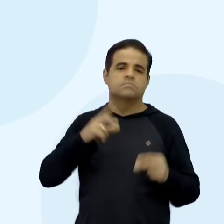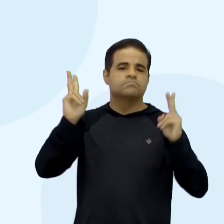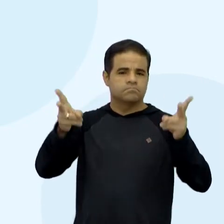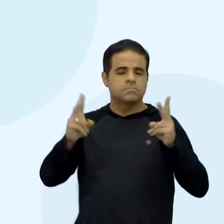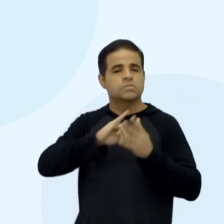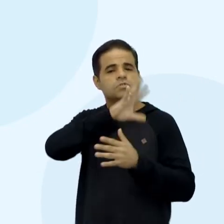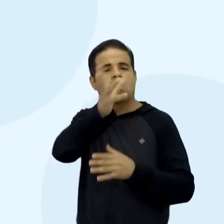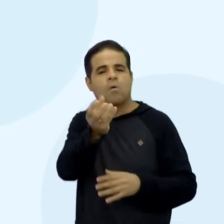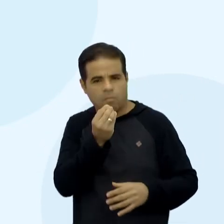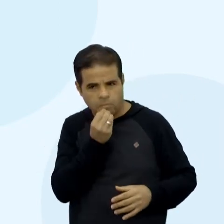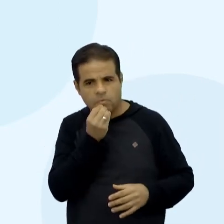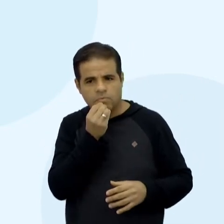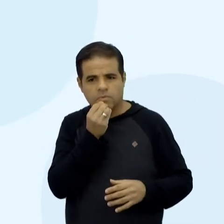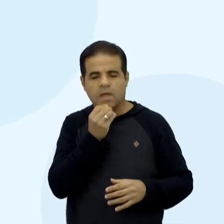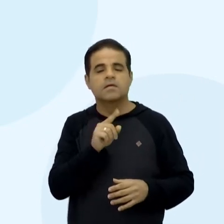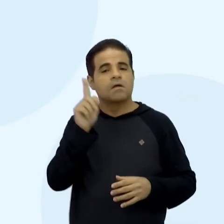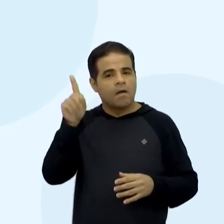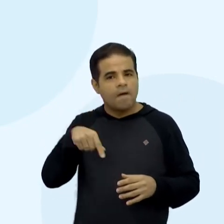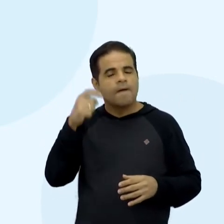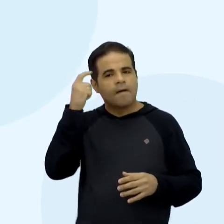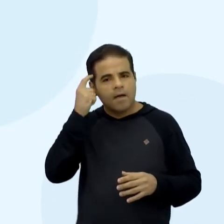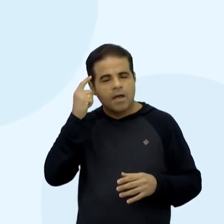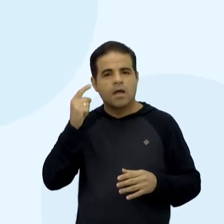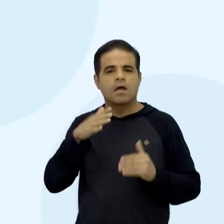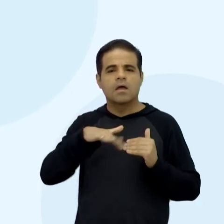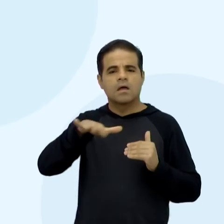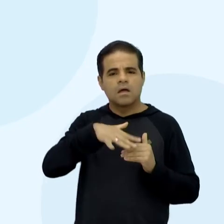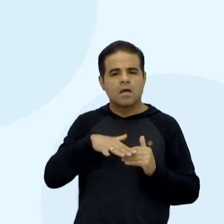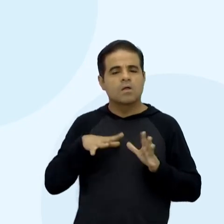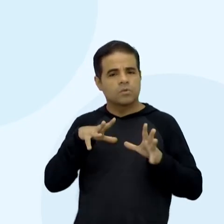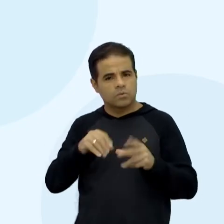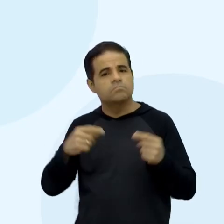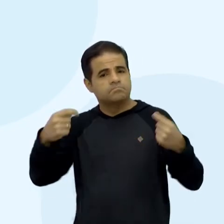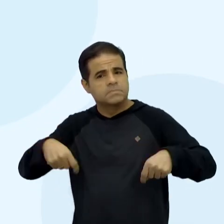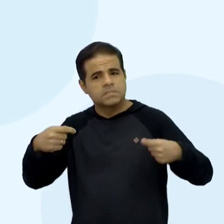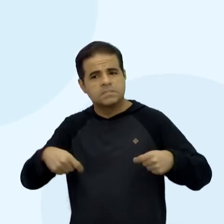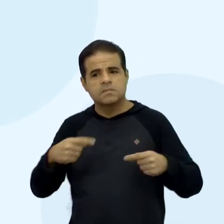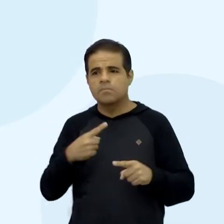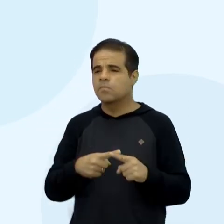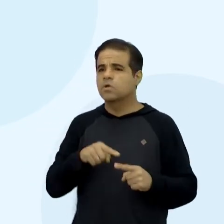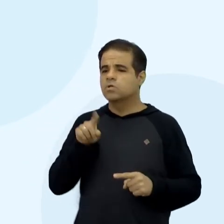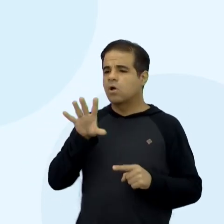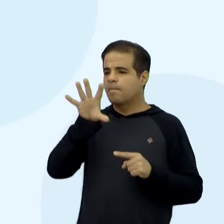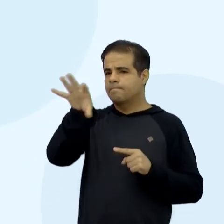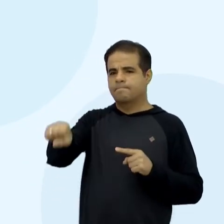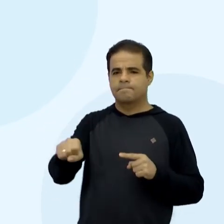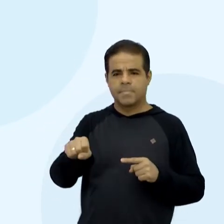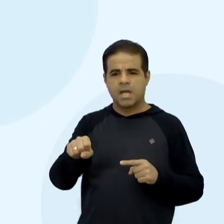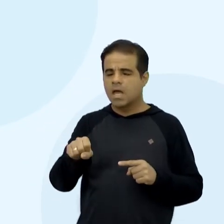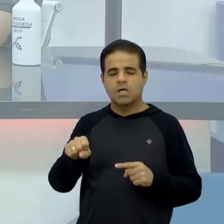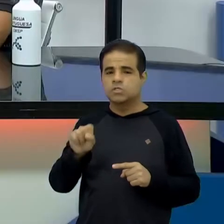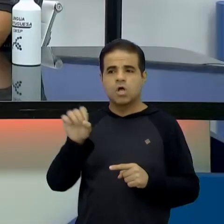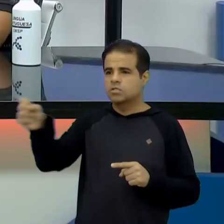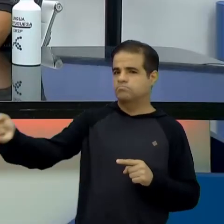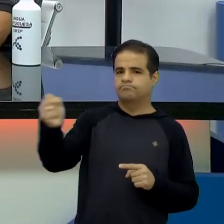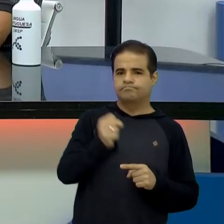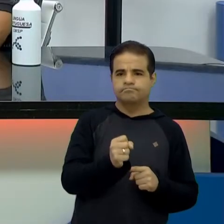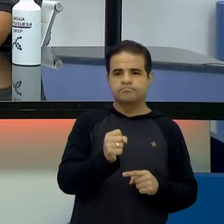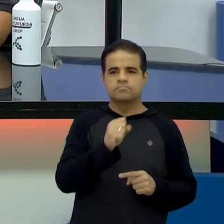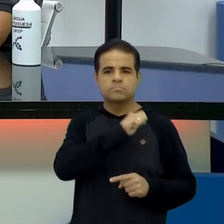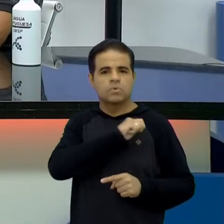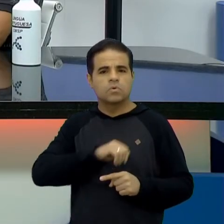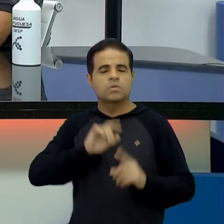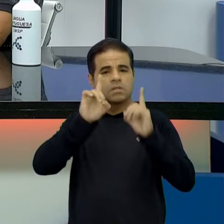mesma oportunidade. Então, se é para que todos tenham, por que só pegar, né, o aluno que ele